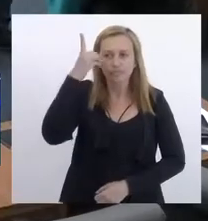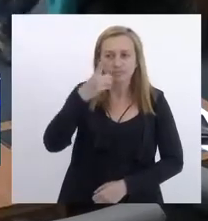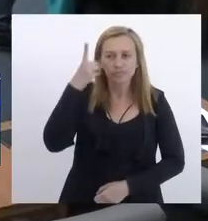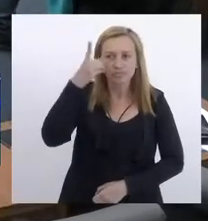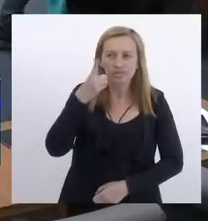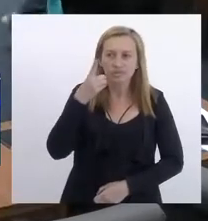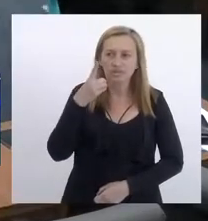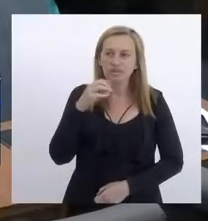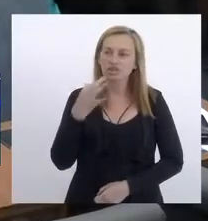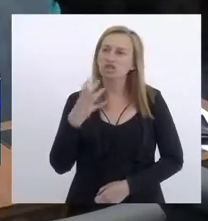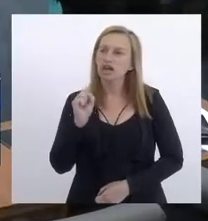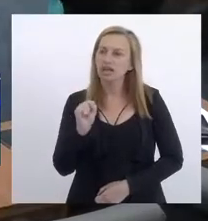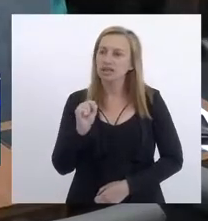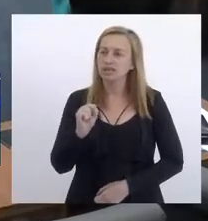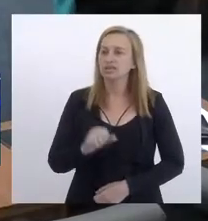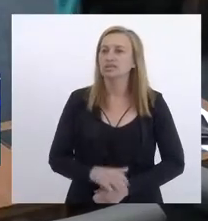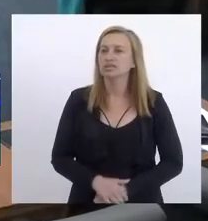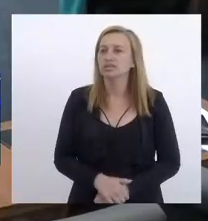Deputado Charles Batista.